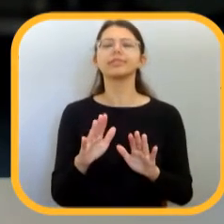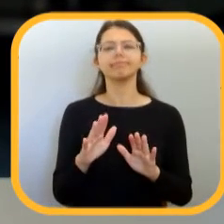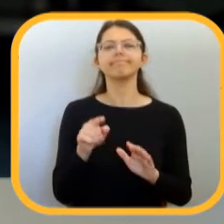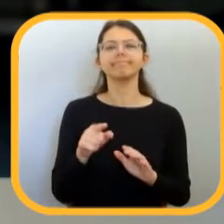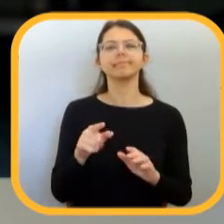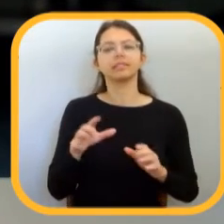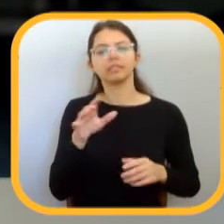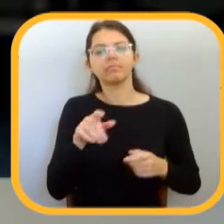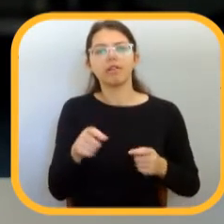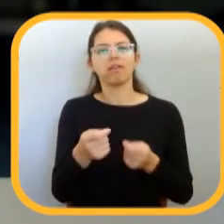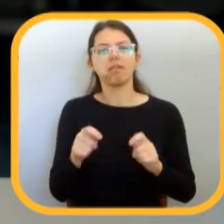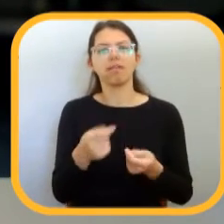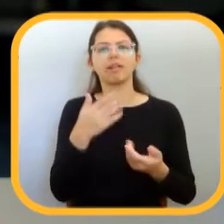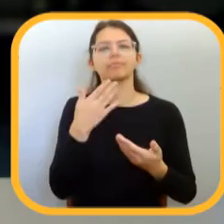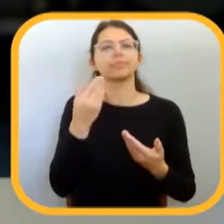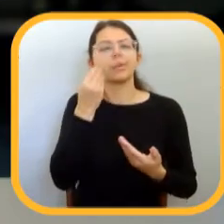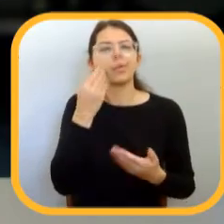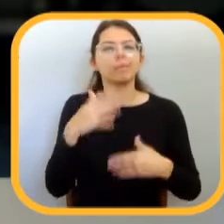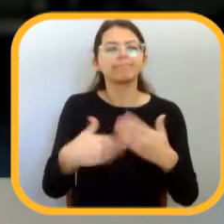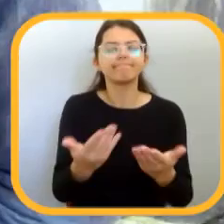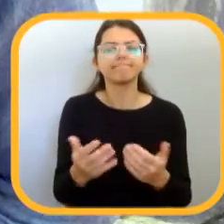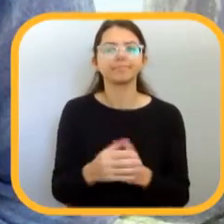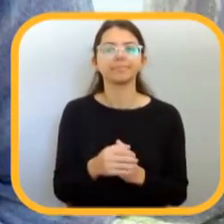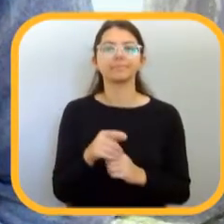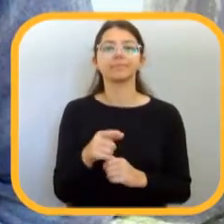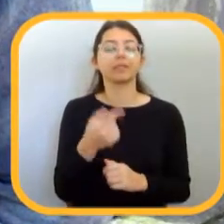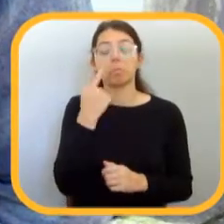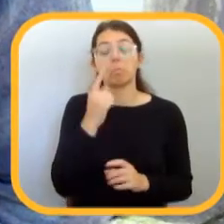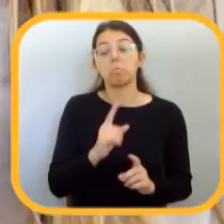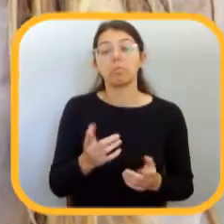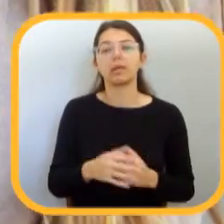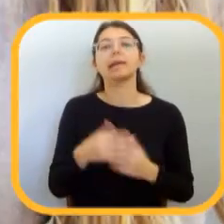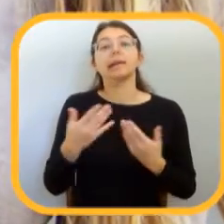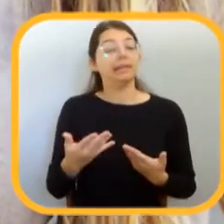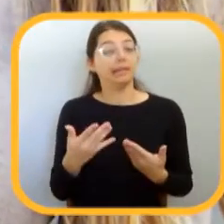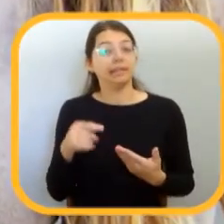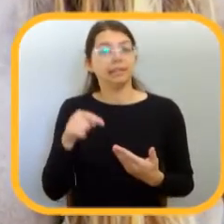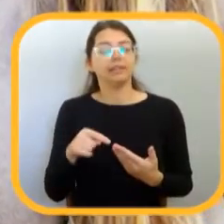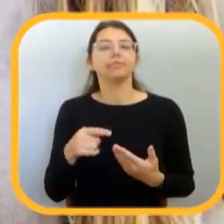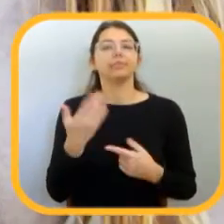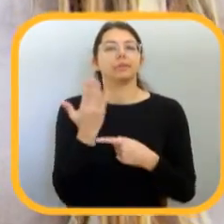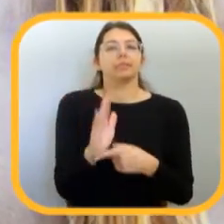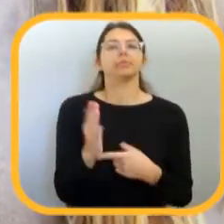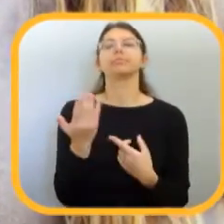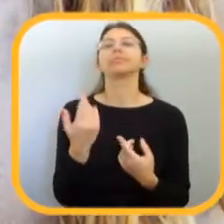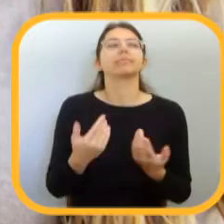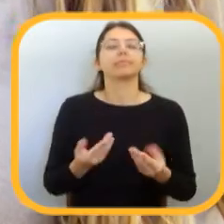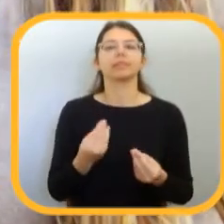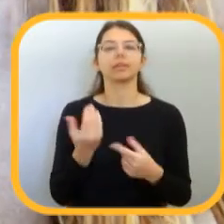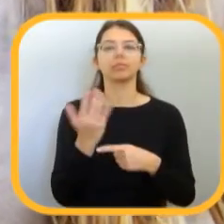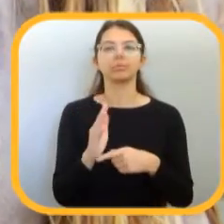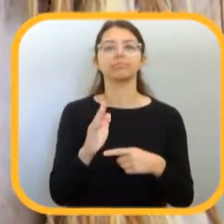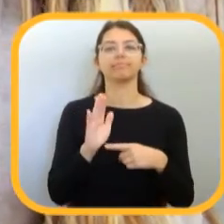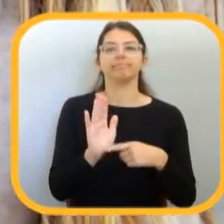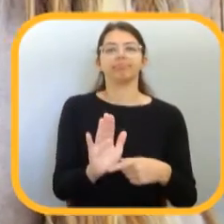Mas de que forma pode ser estimulada esta relação de proximidade? Desconhecimento. A partir do momento que os alunos mostram, por exemplo, o